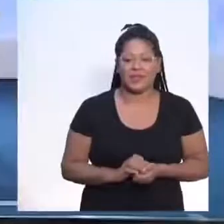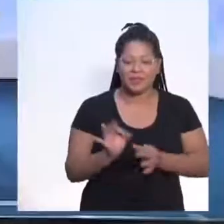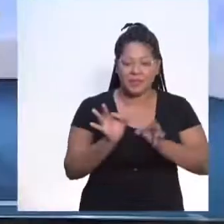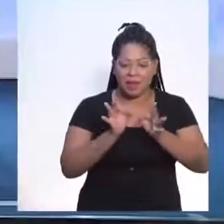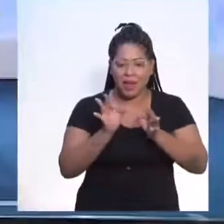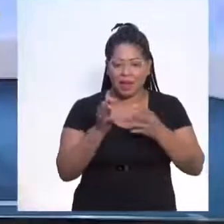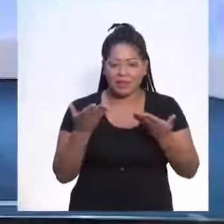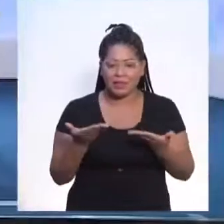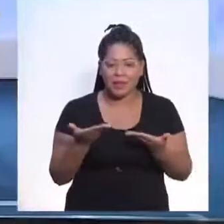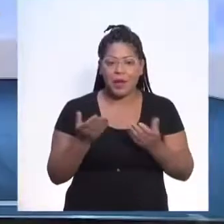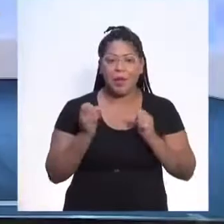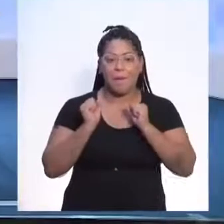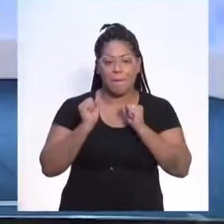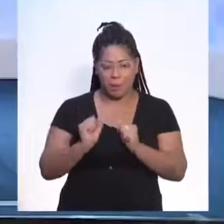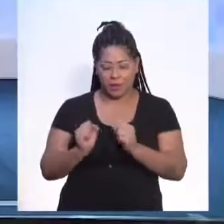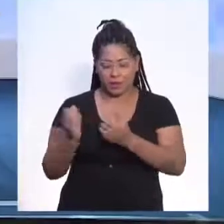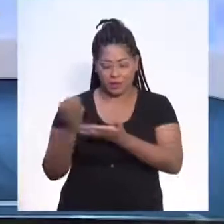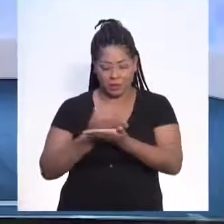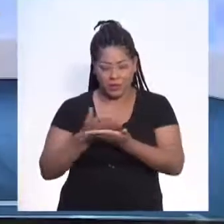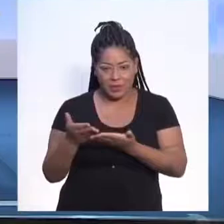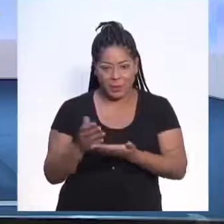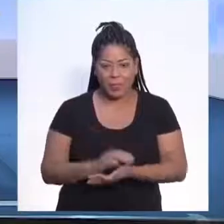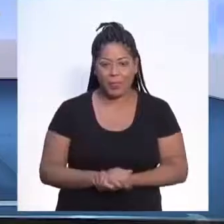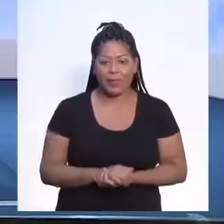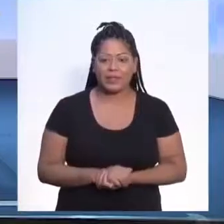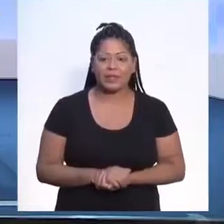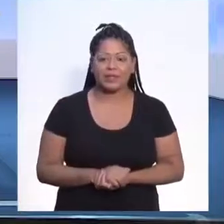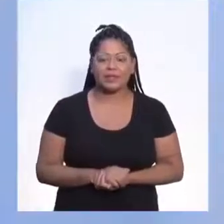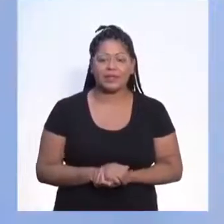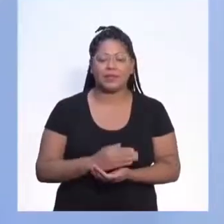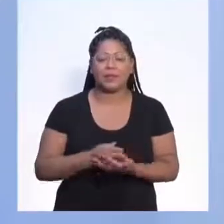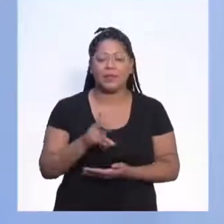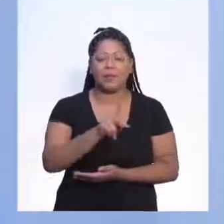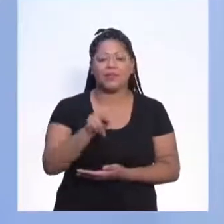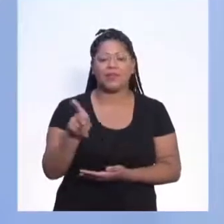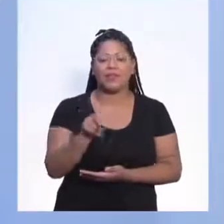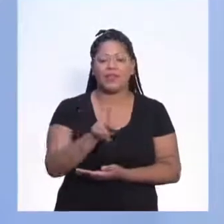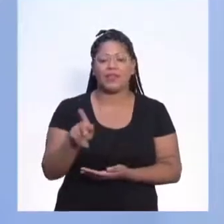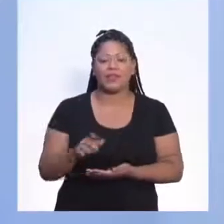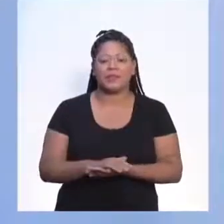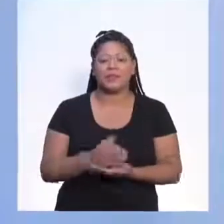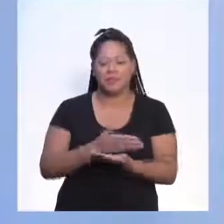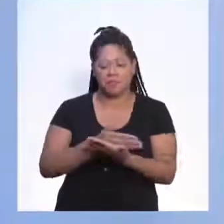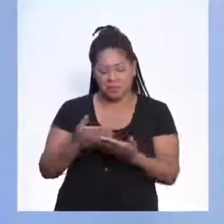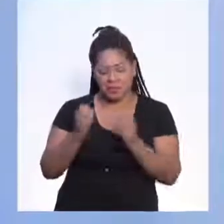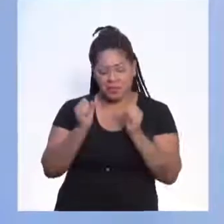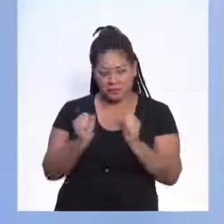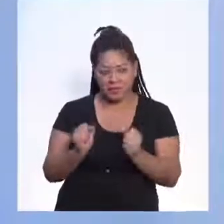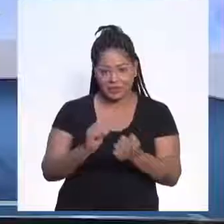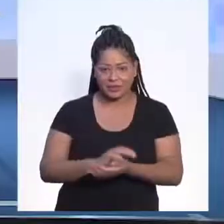preparados? Pode ser, vamos então? lá? Então, passo a palavra, professores da rede.